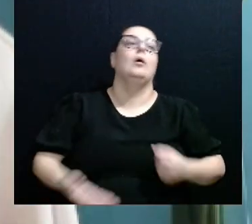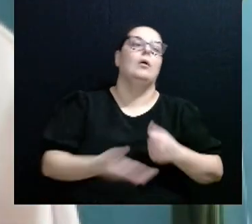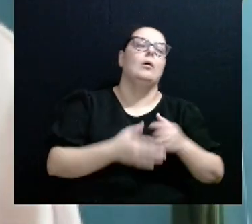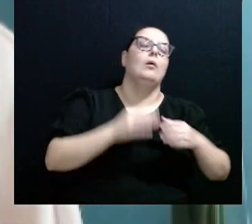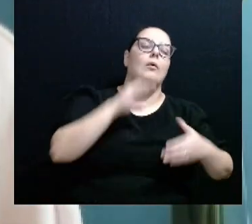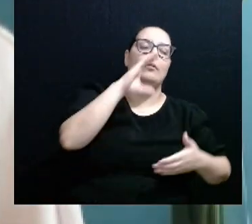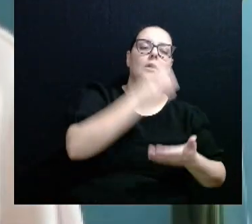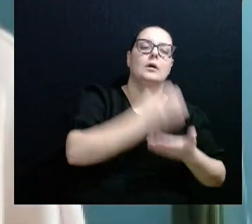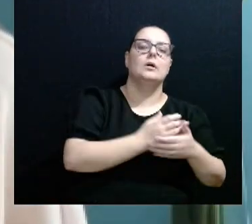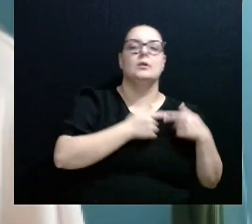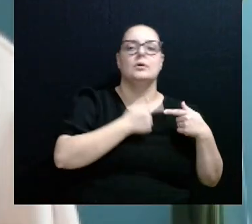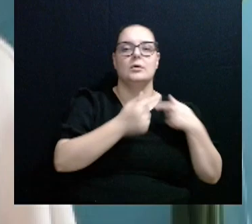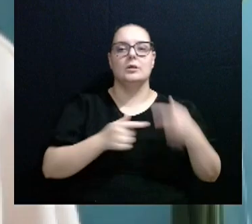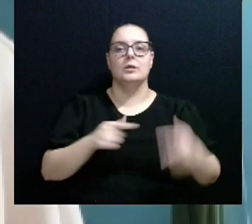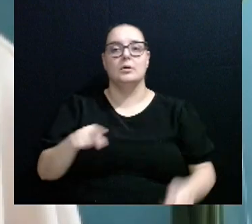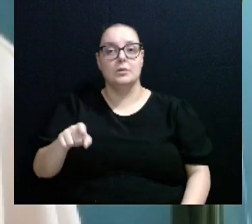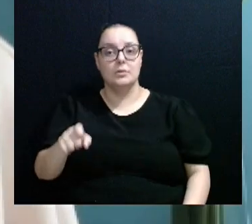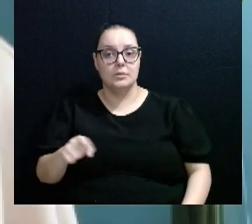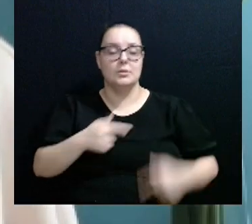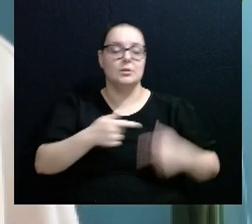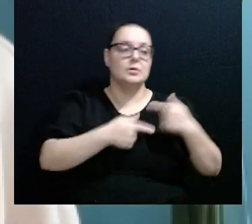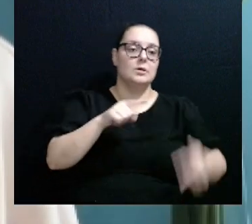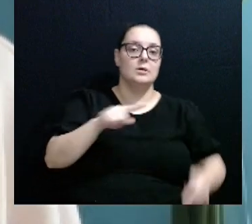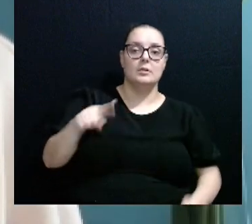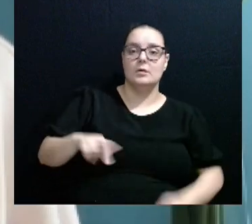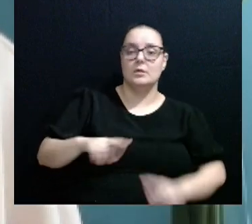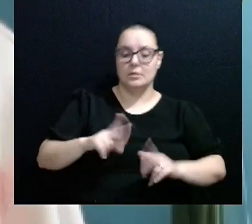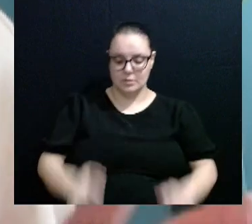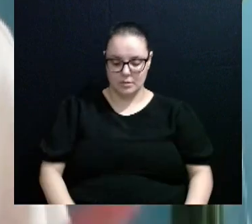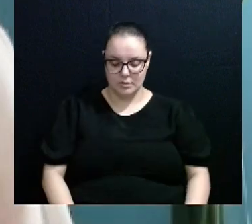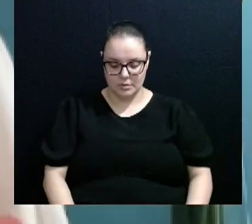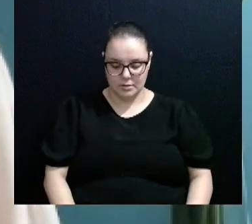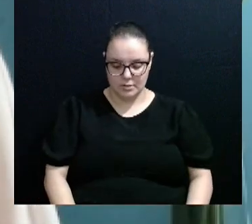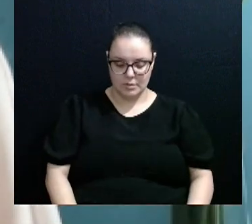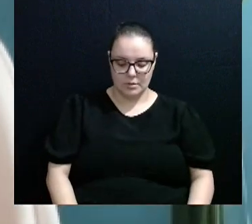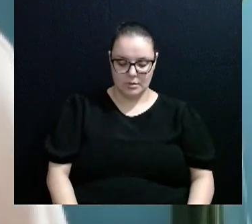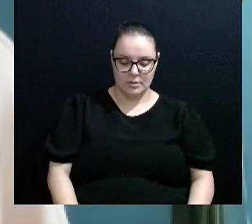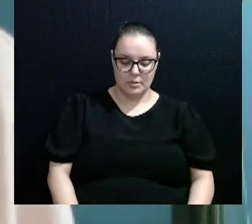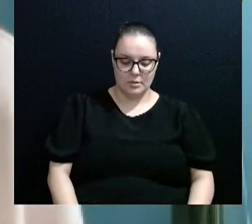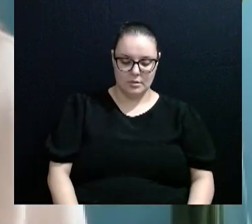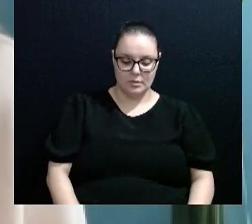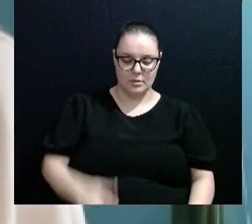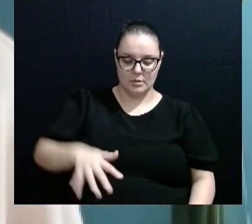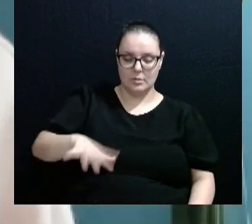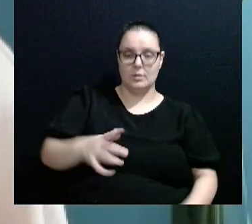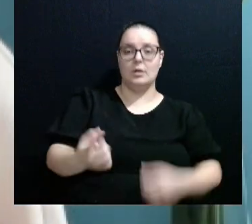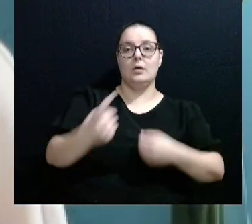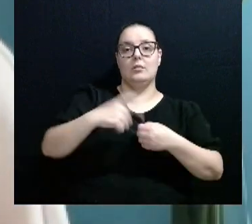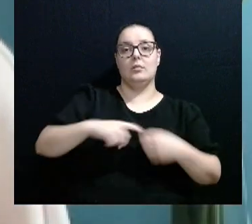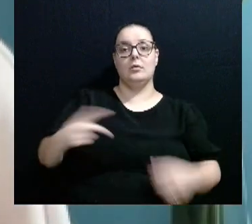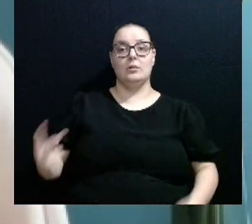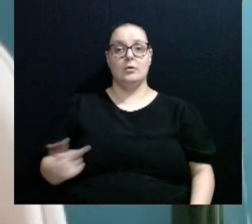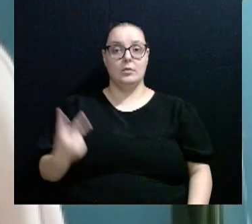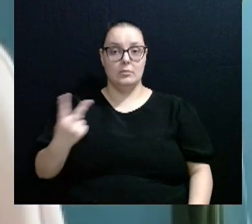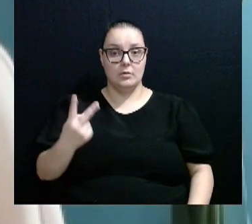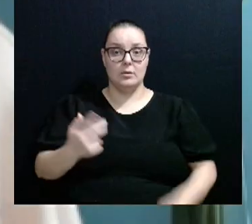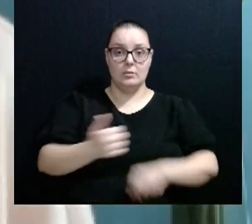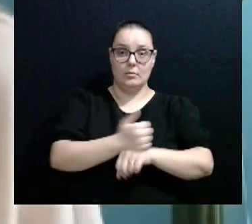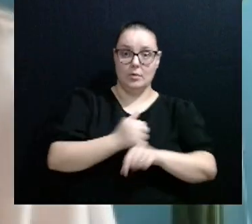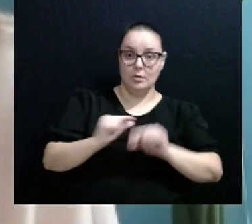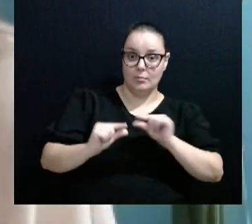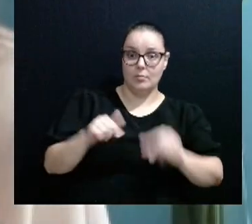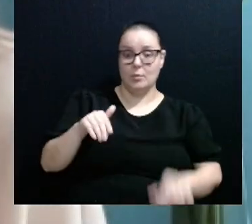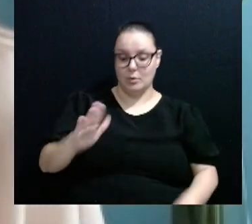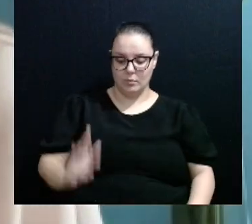Z é diferente, então o mercado está voltando a valorizar profissionais um pouco mais, com